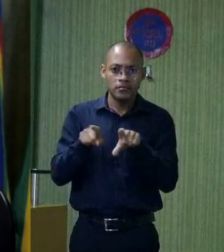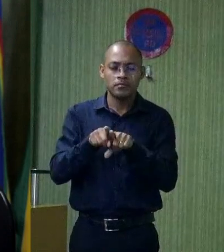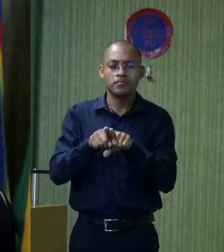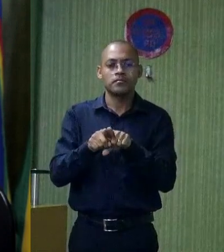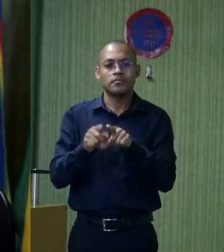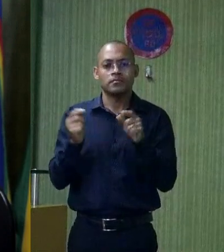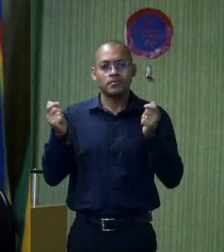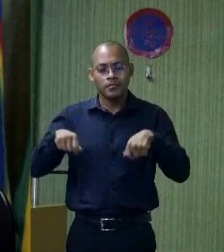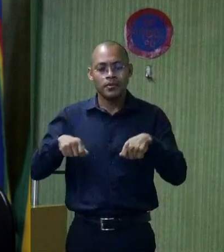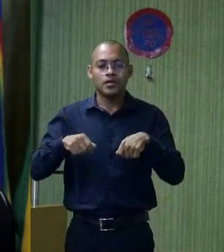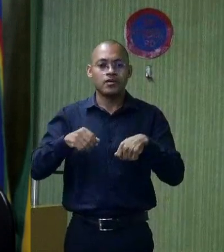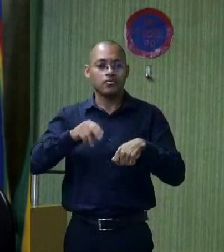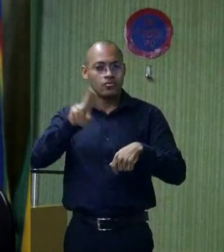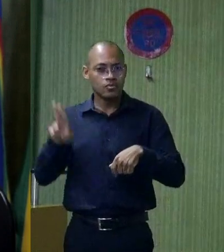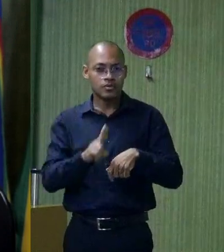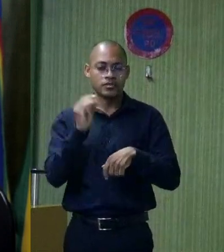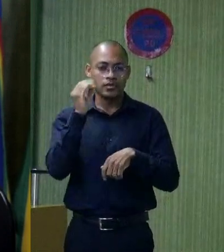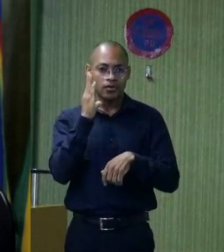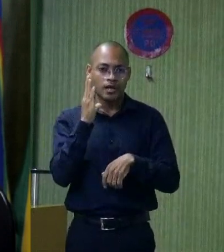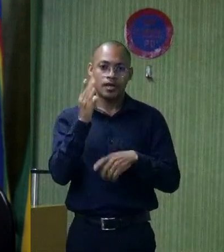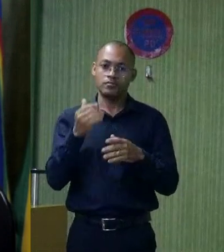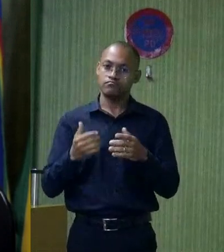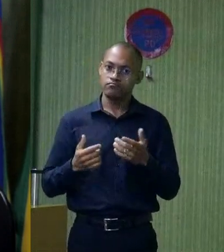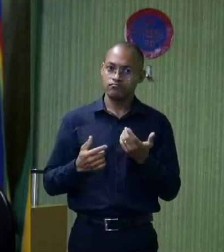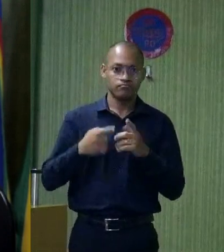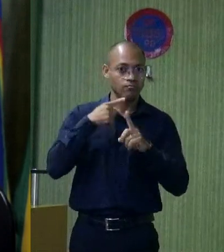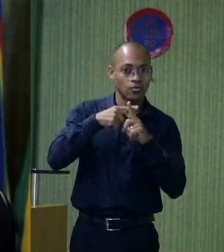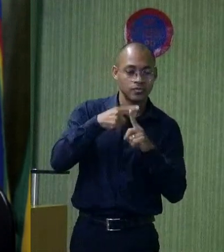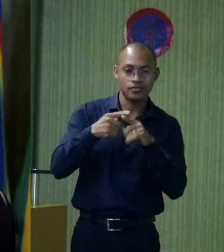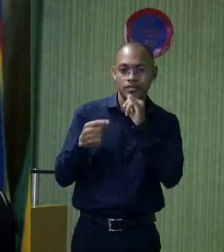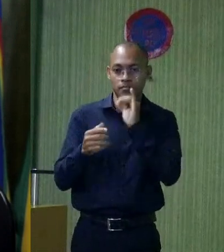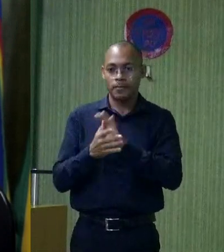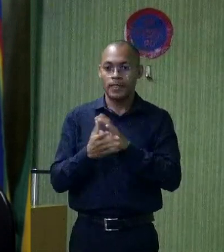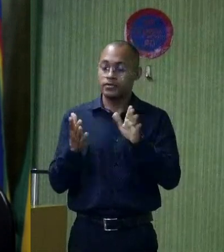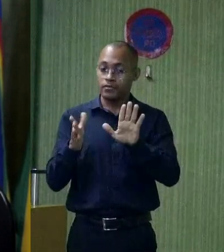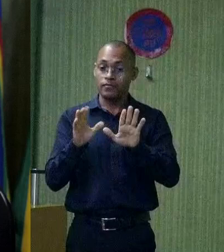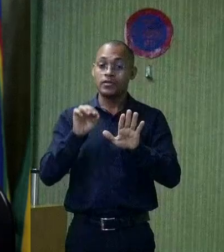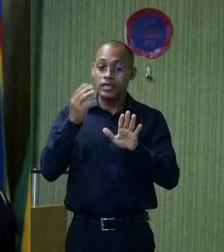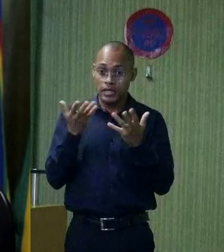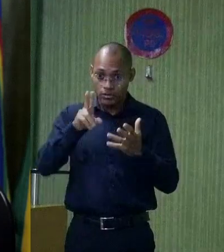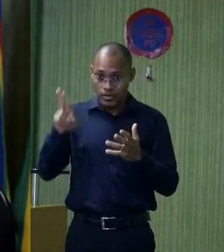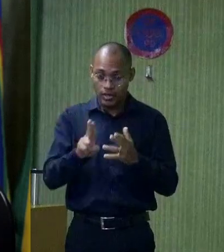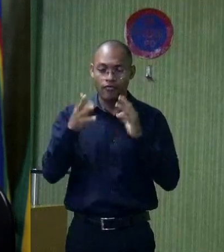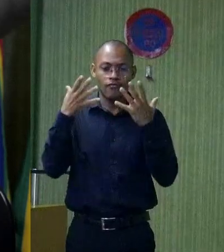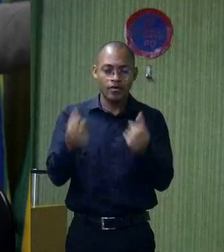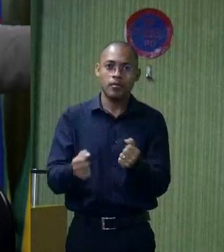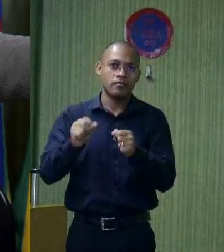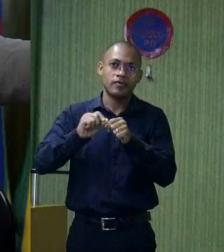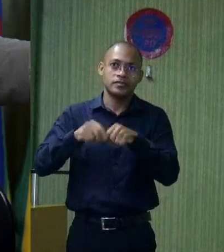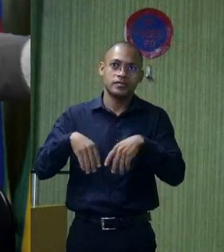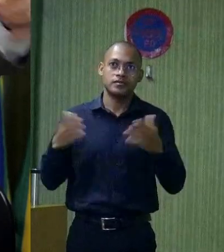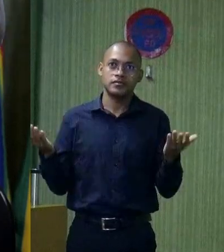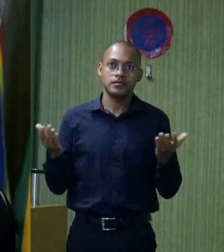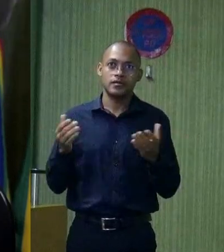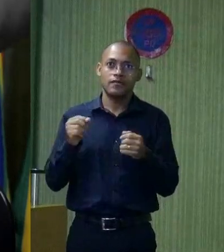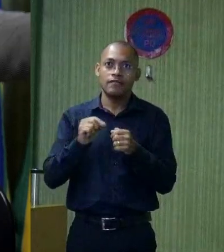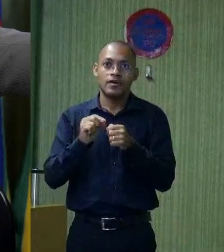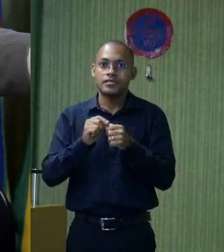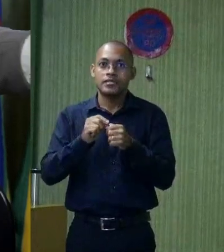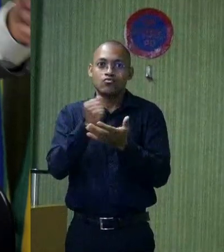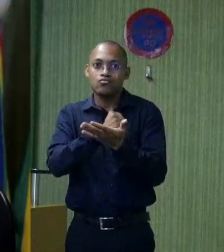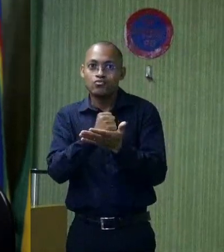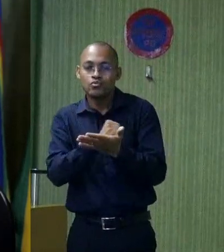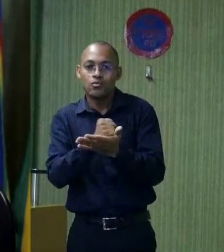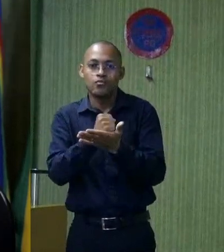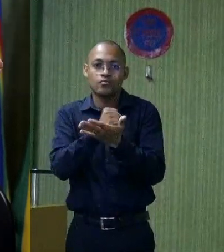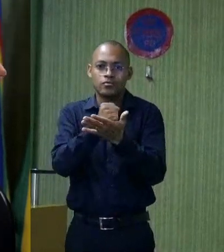instrumento positivo a favor da educação di olha pegem um celular a vocês não querem usar vamos usar o celular Vamos fazer agora um carut um jogo